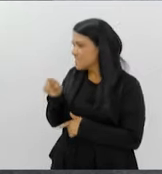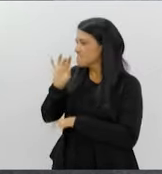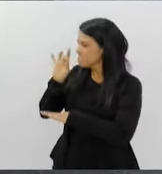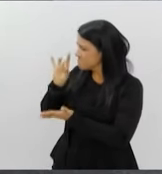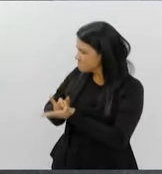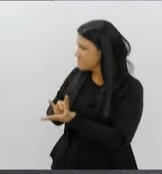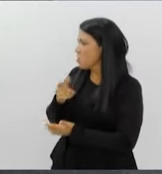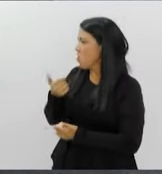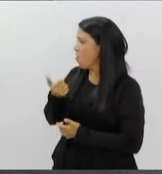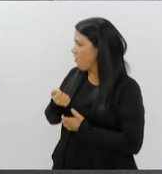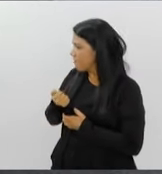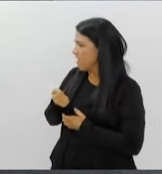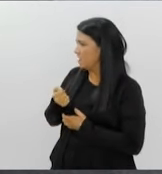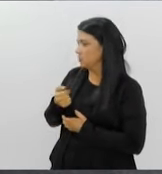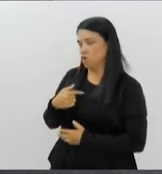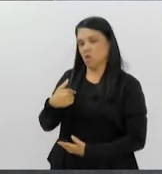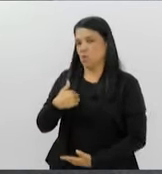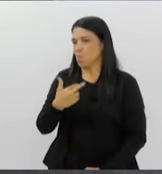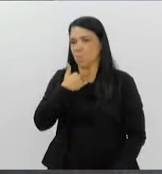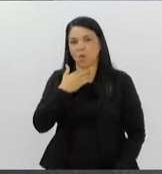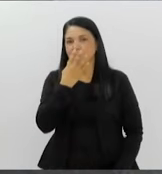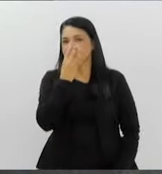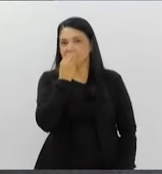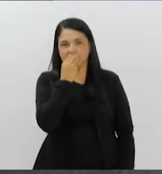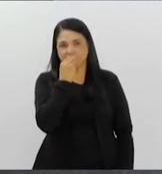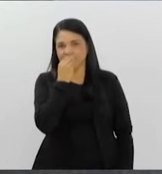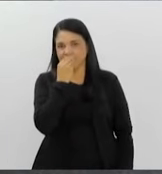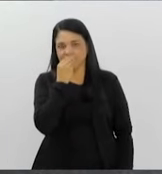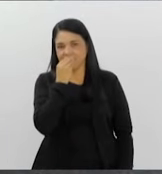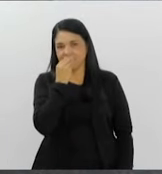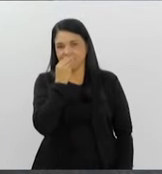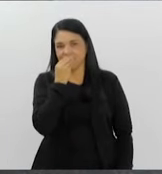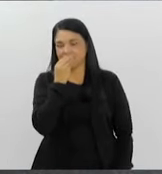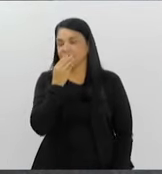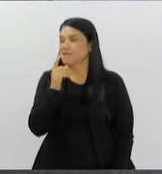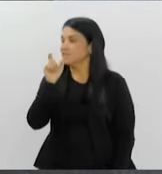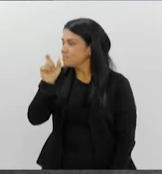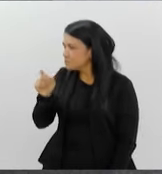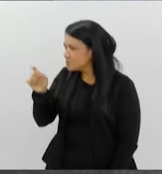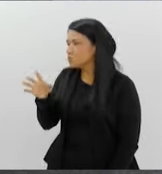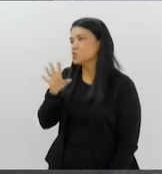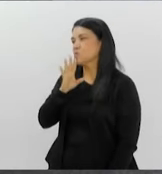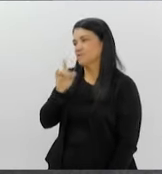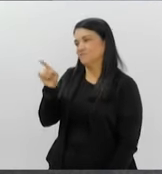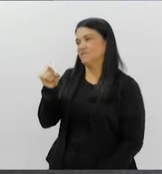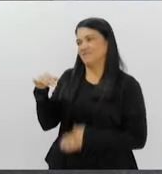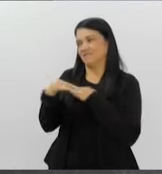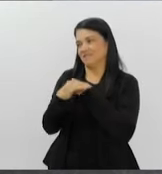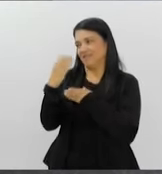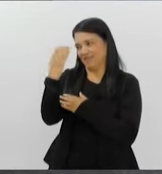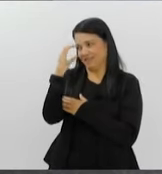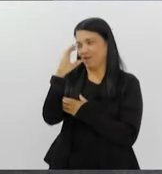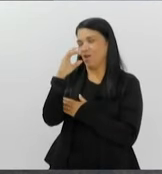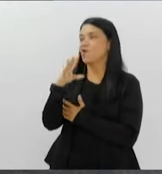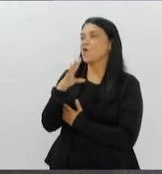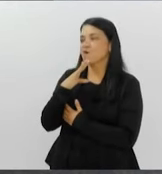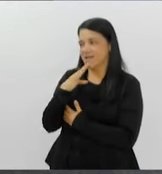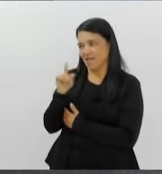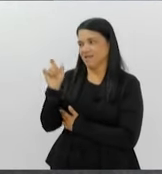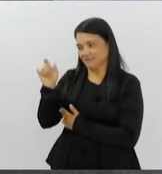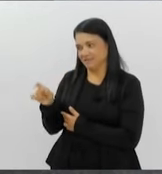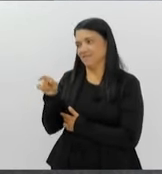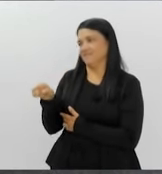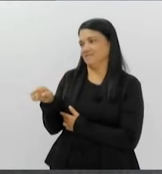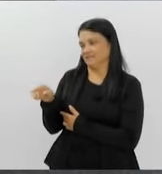não poderia me calar e não apontar, porque todos te conhecem lá em Niterói. Entendeu?